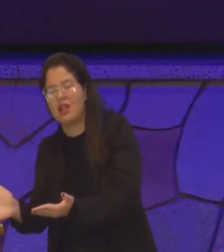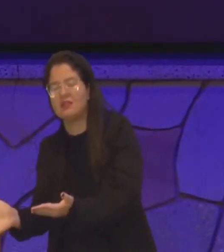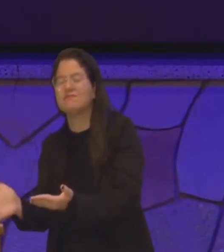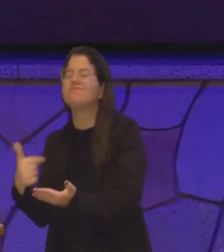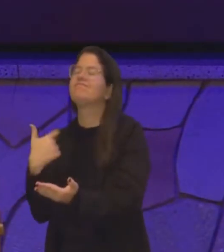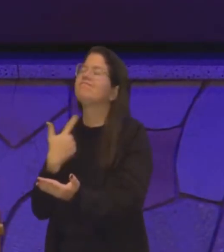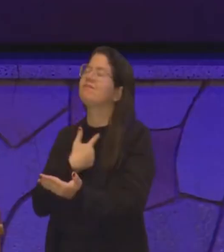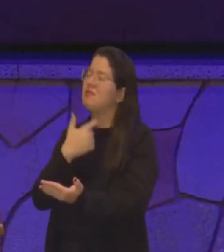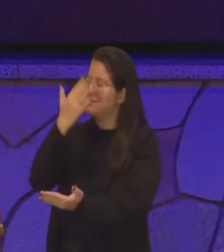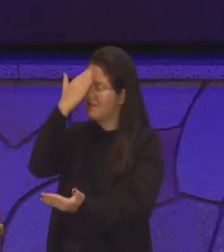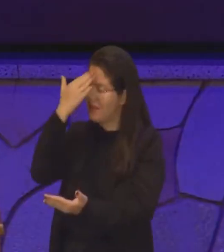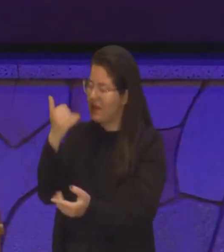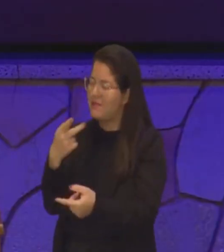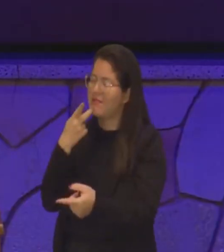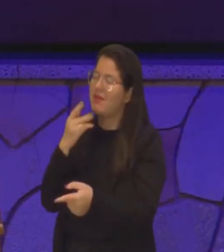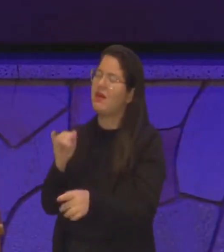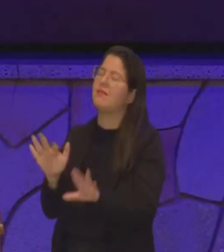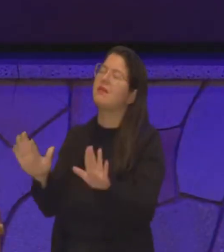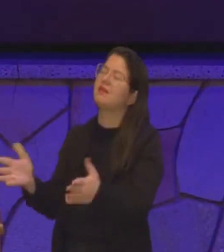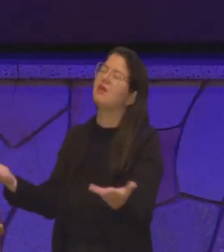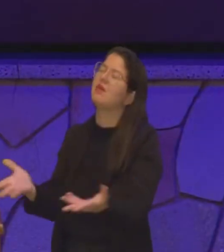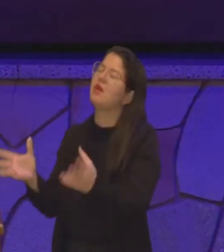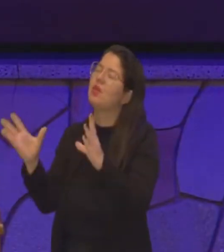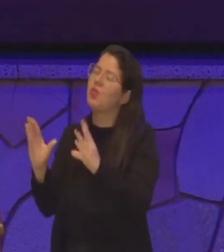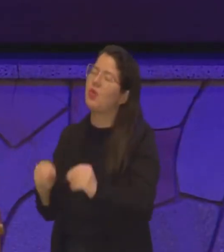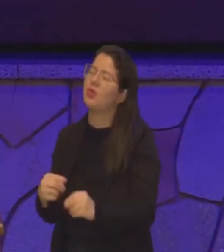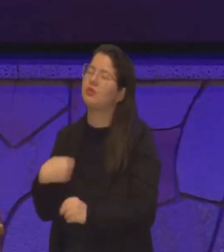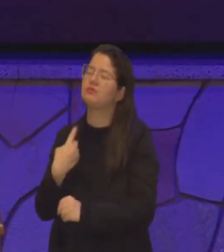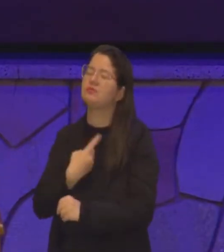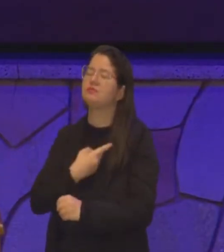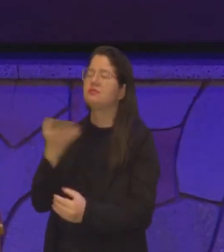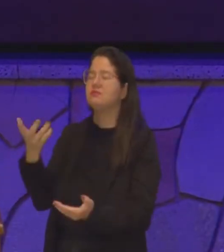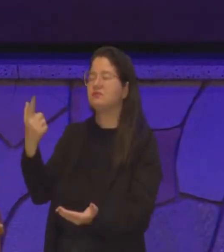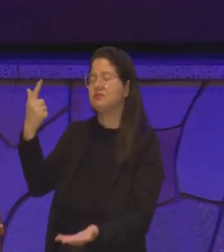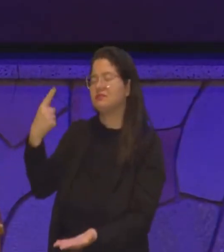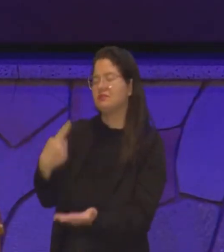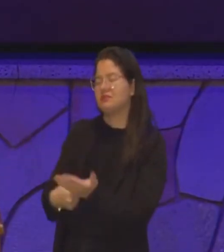caminho do Senhor. Mas nessa noite nós fazemos um